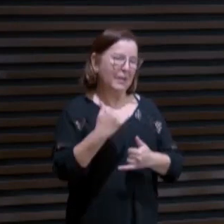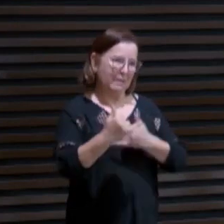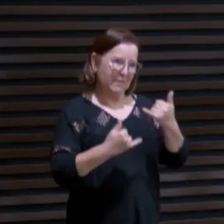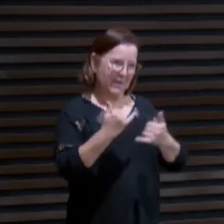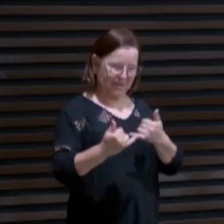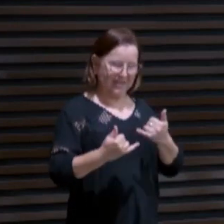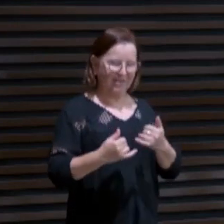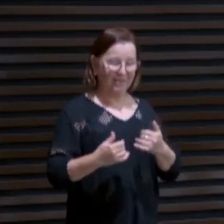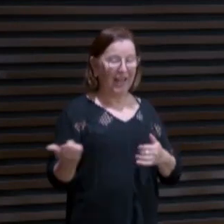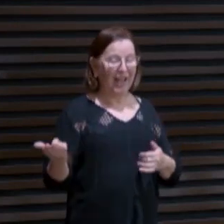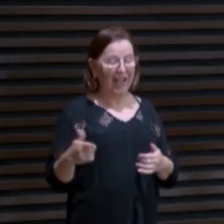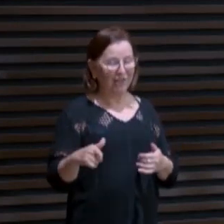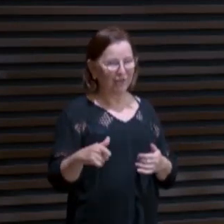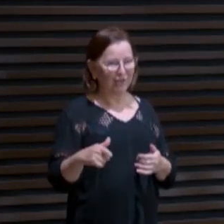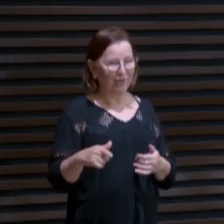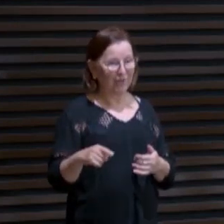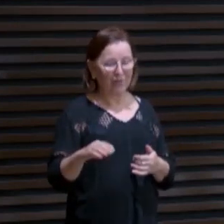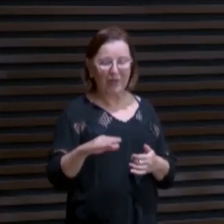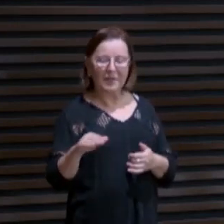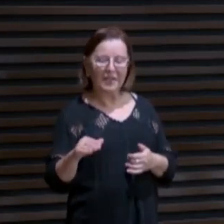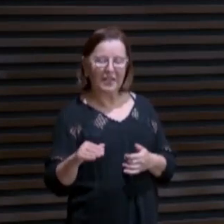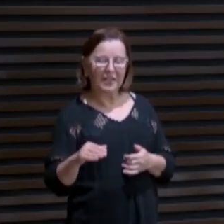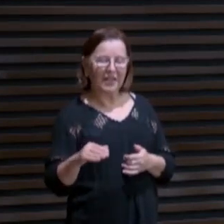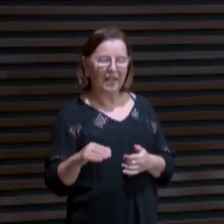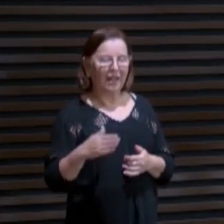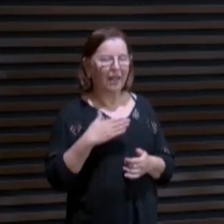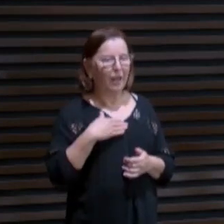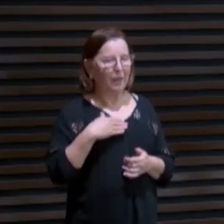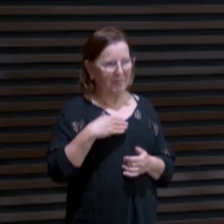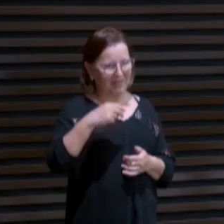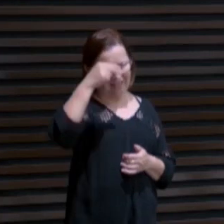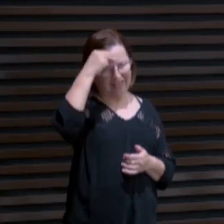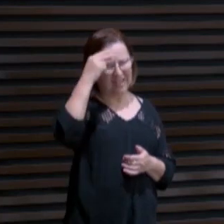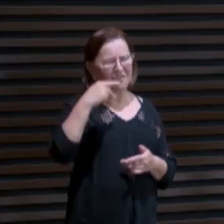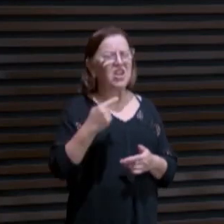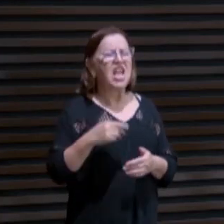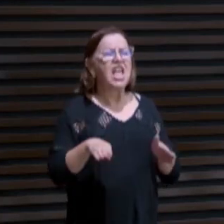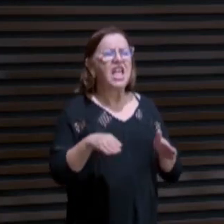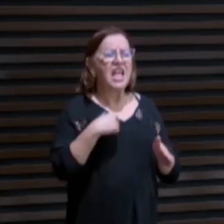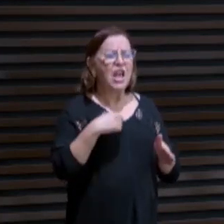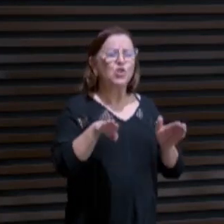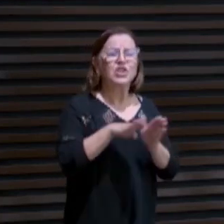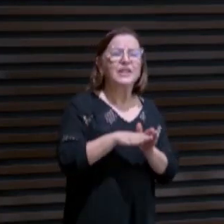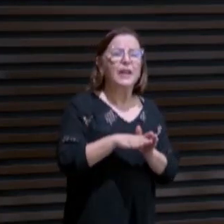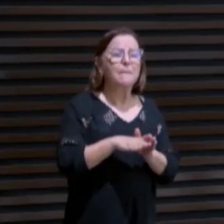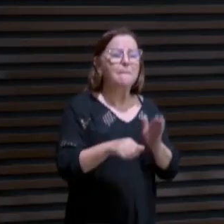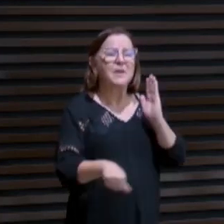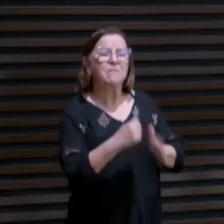outra criança e ela disse, eu cheguei primeiro, é meu. O parque é